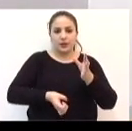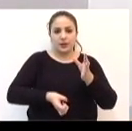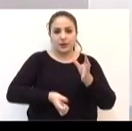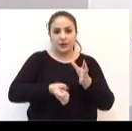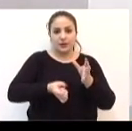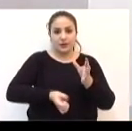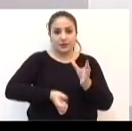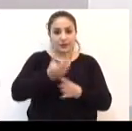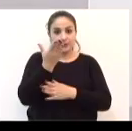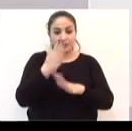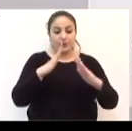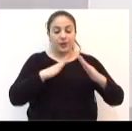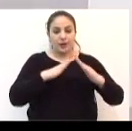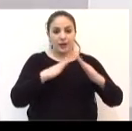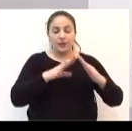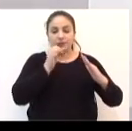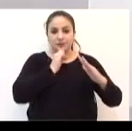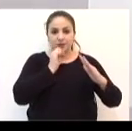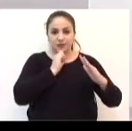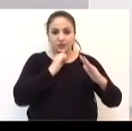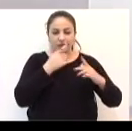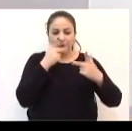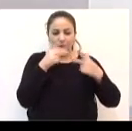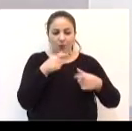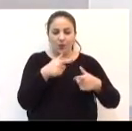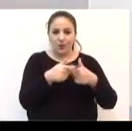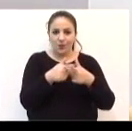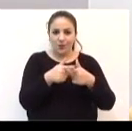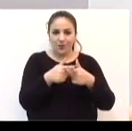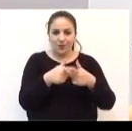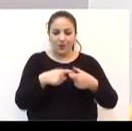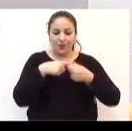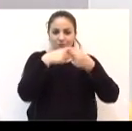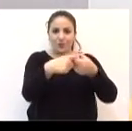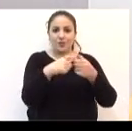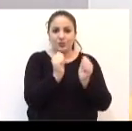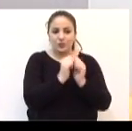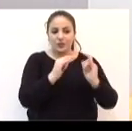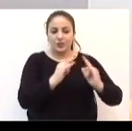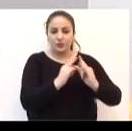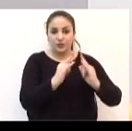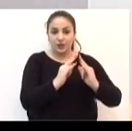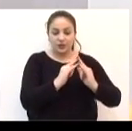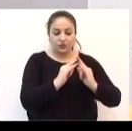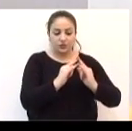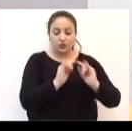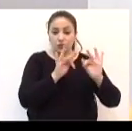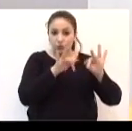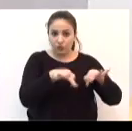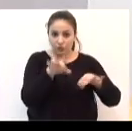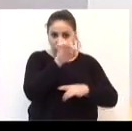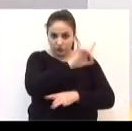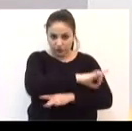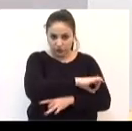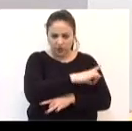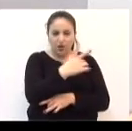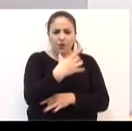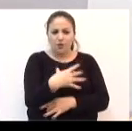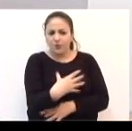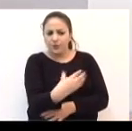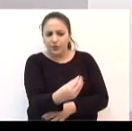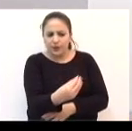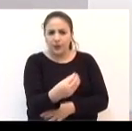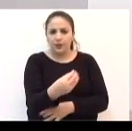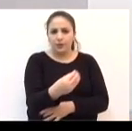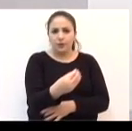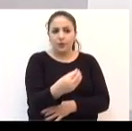Idoso, no regime de convênio com as entidades, aonde ao final do dia, aquele filho, aquela filha, aquele